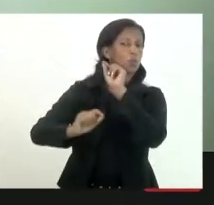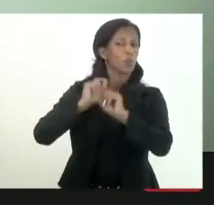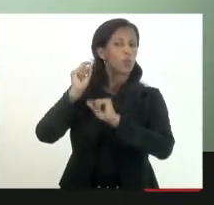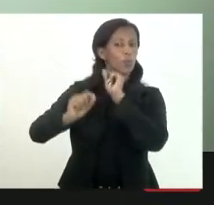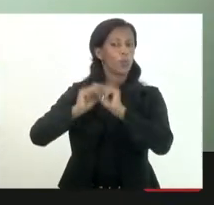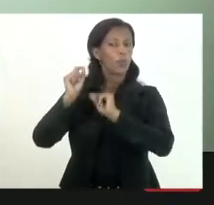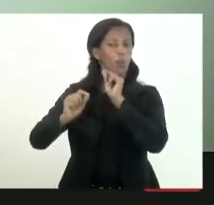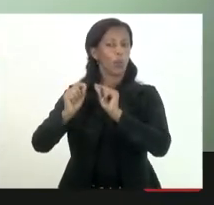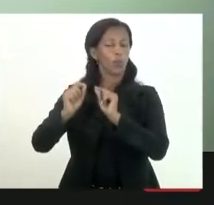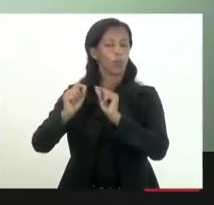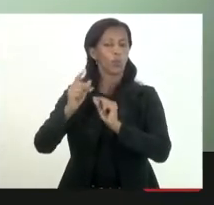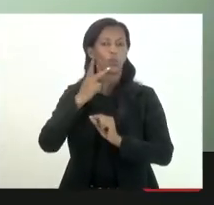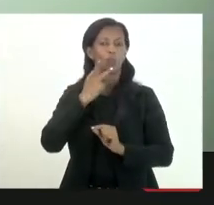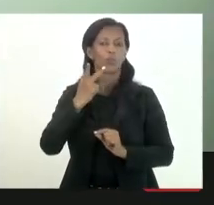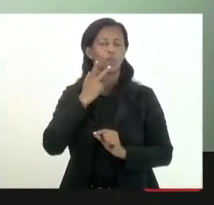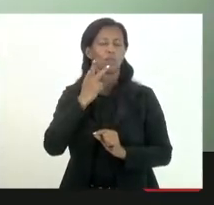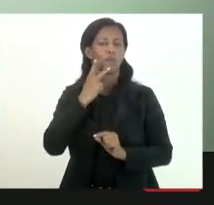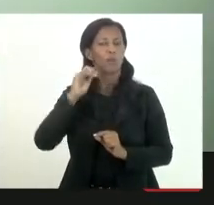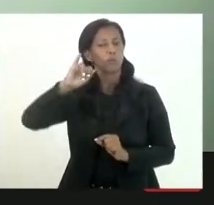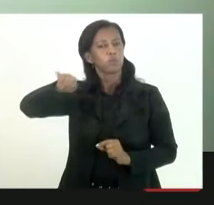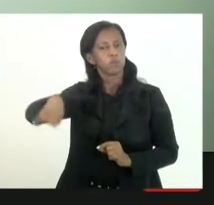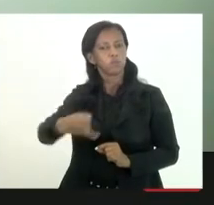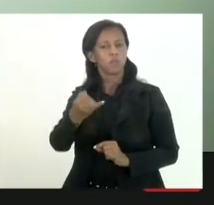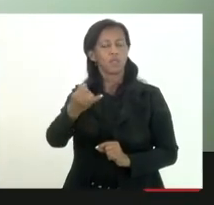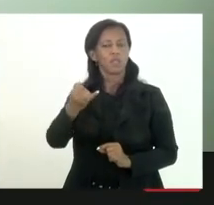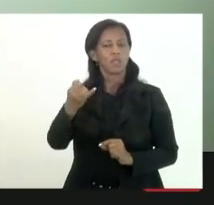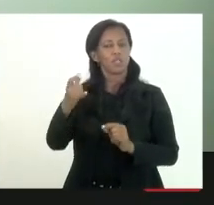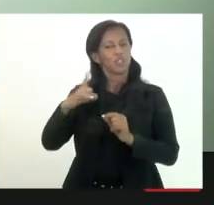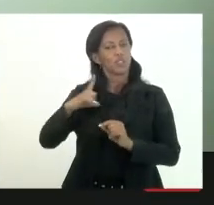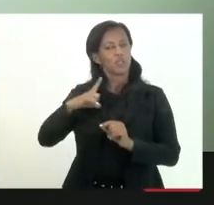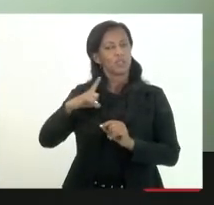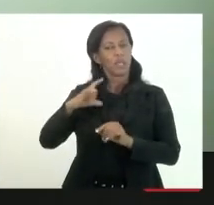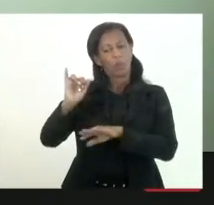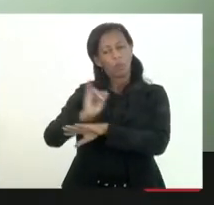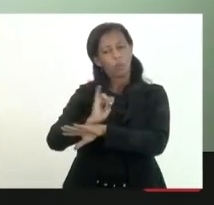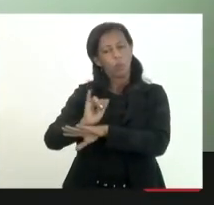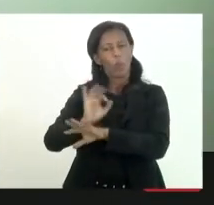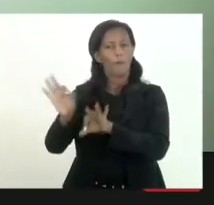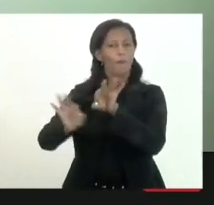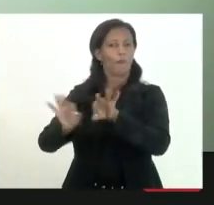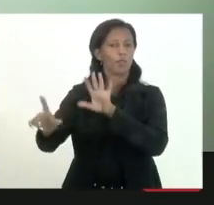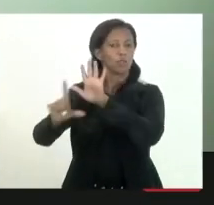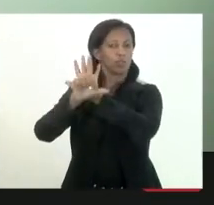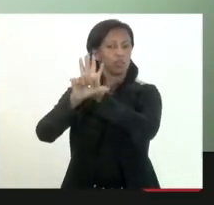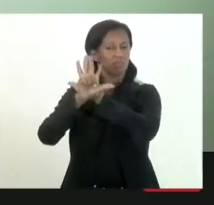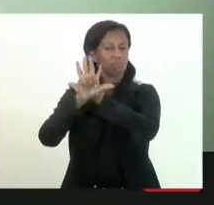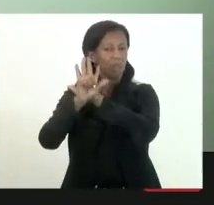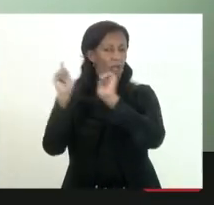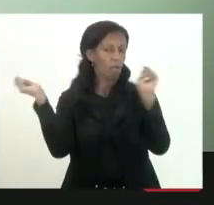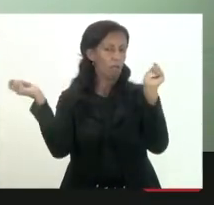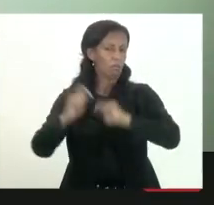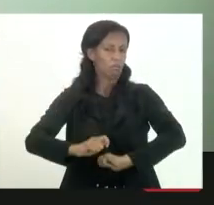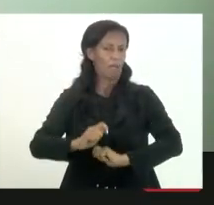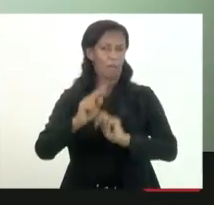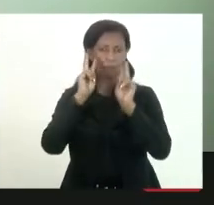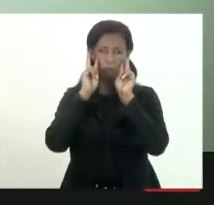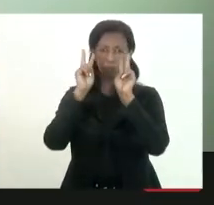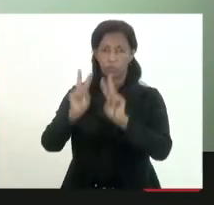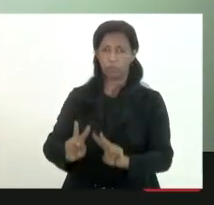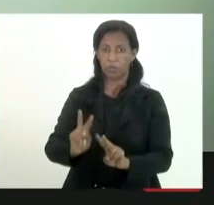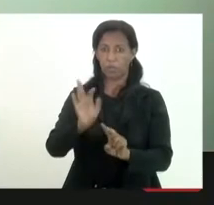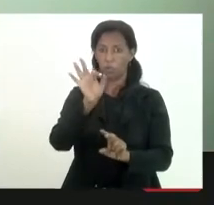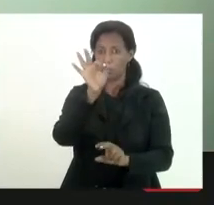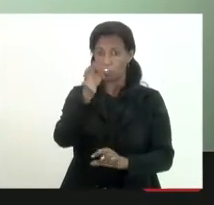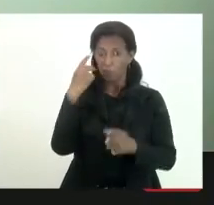Renata sobre a possibilidade de construir um projeto de lei, se seria factível, sob a sua ótica